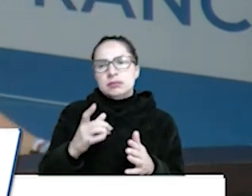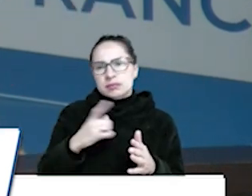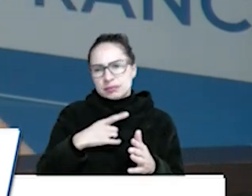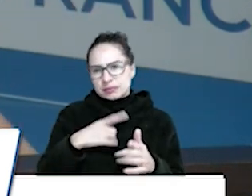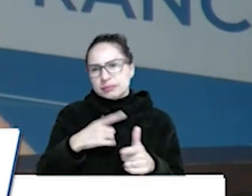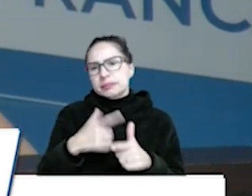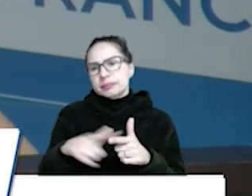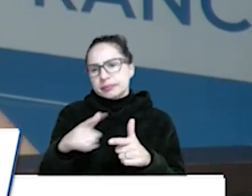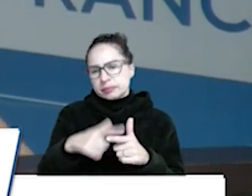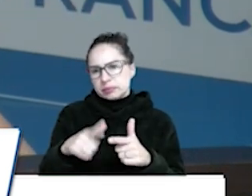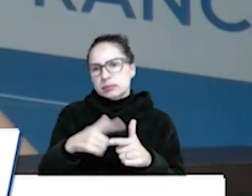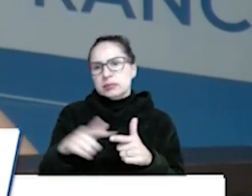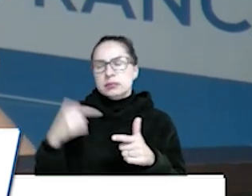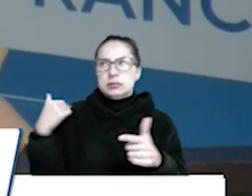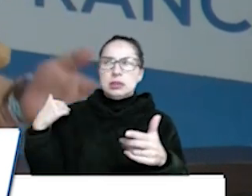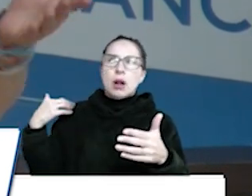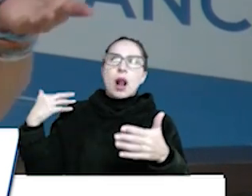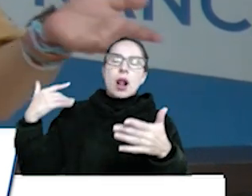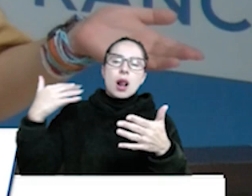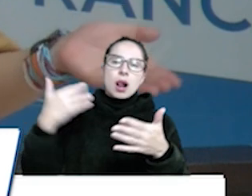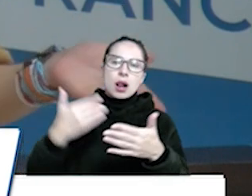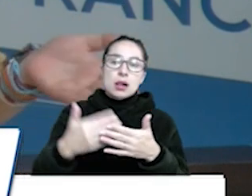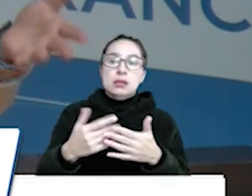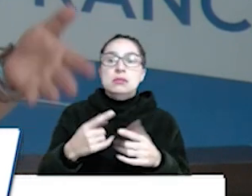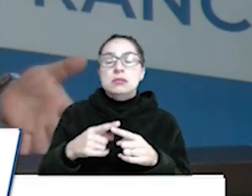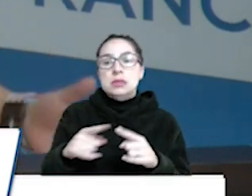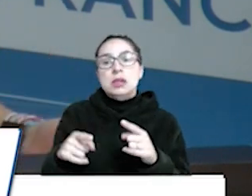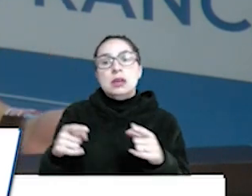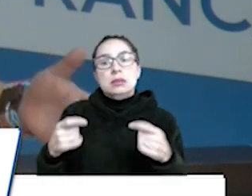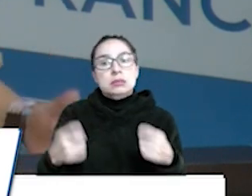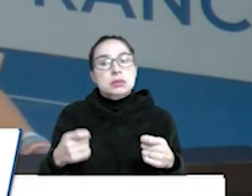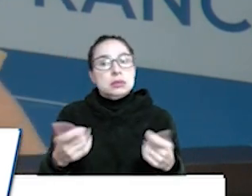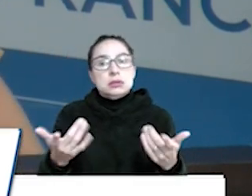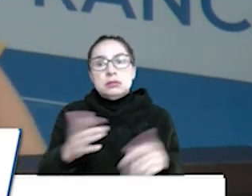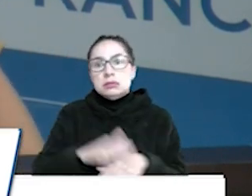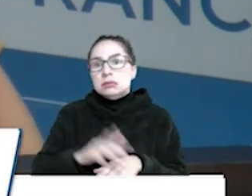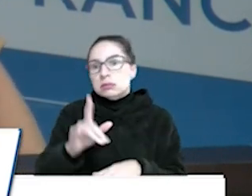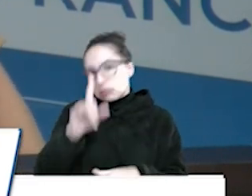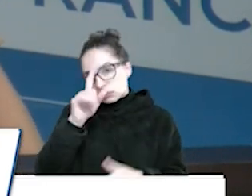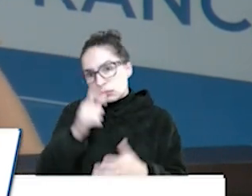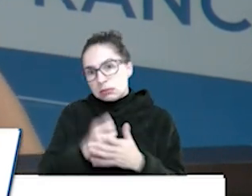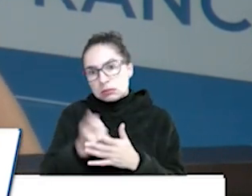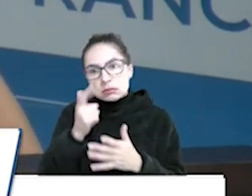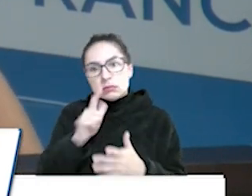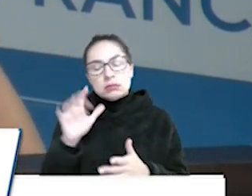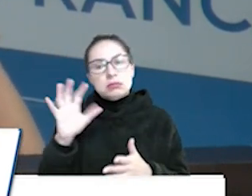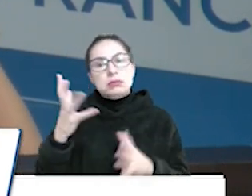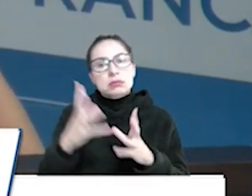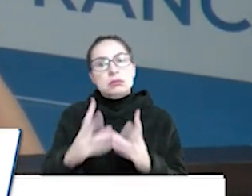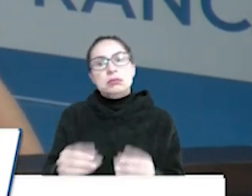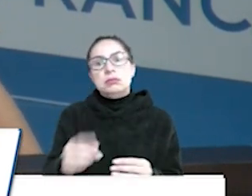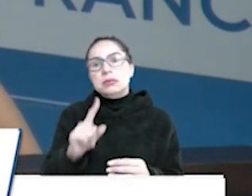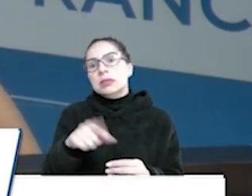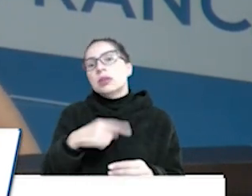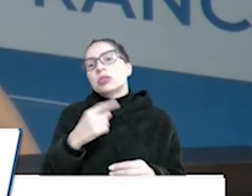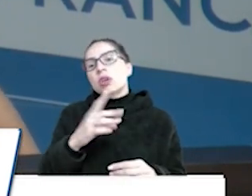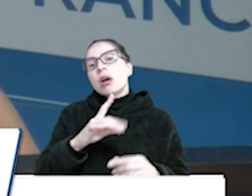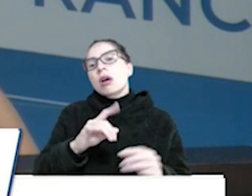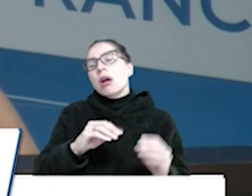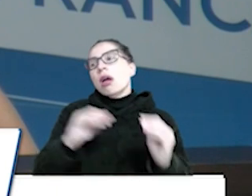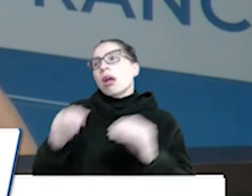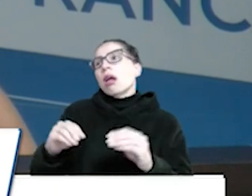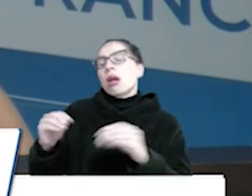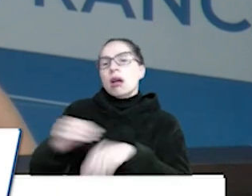são anteriores, mas em algum momento precisa ter alguém que queira resolver de fato e não ficar só jogando a culpa de